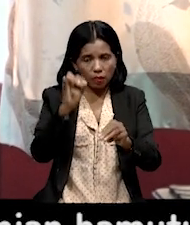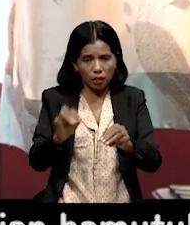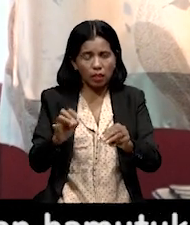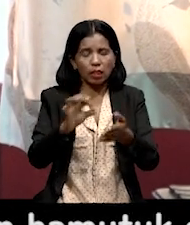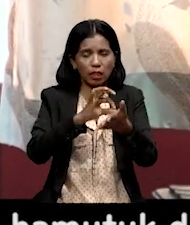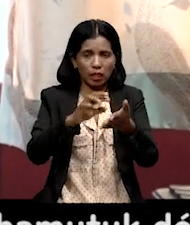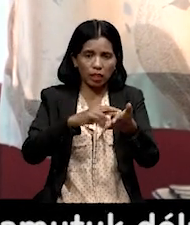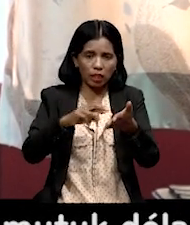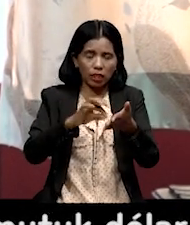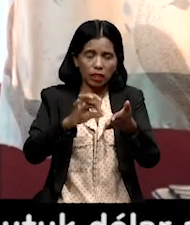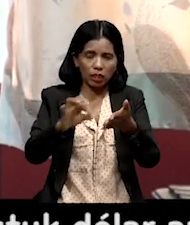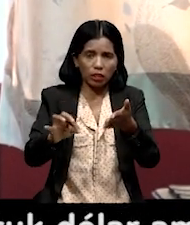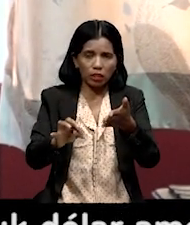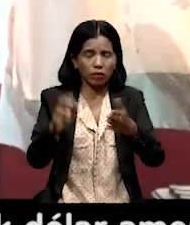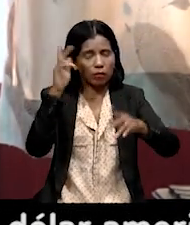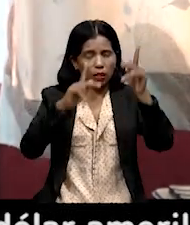registra caso asli,